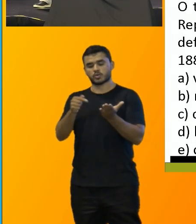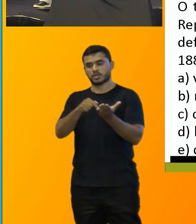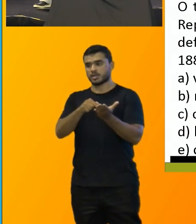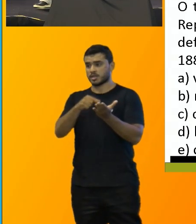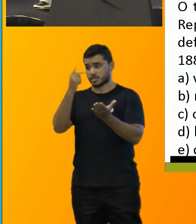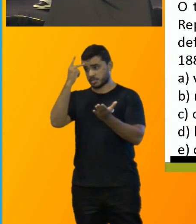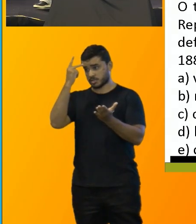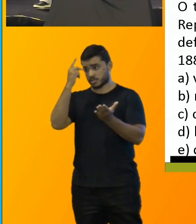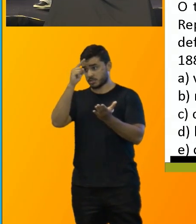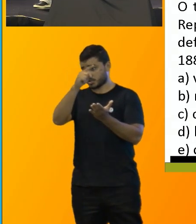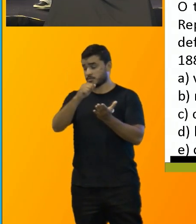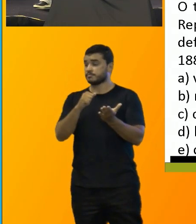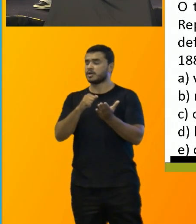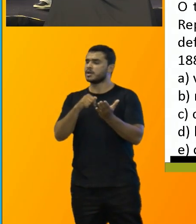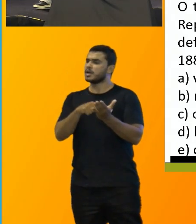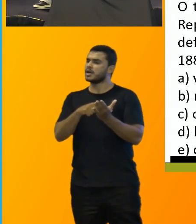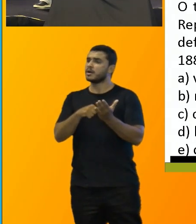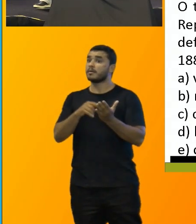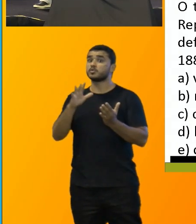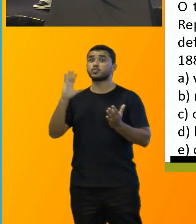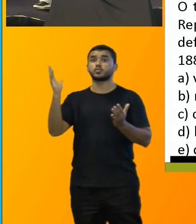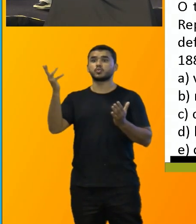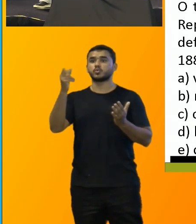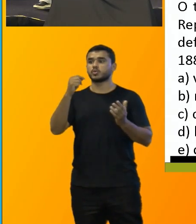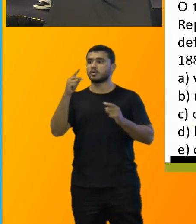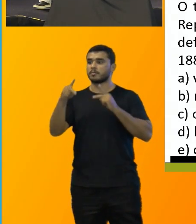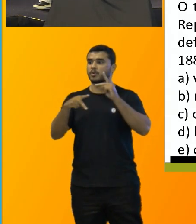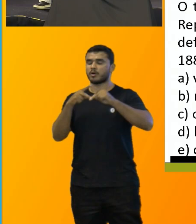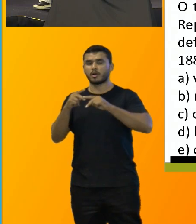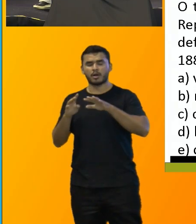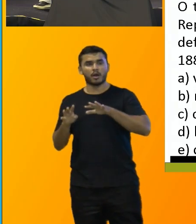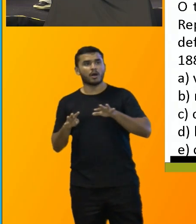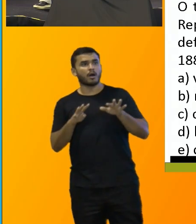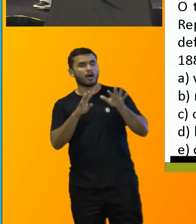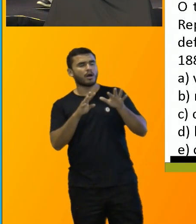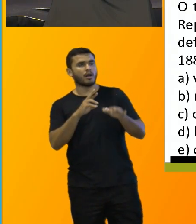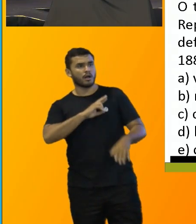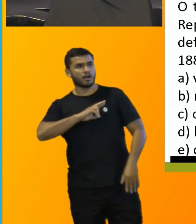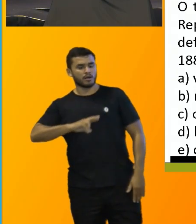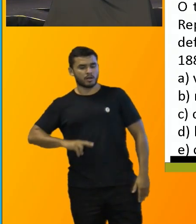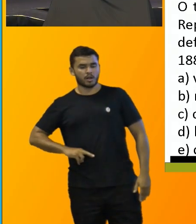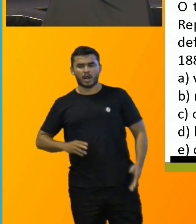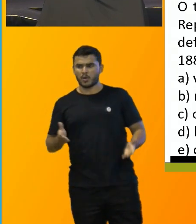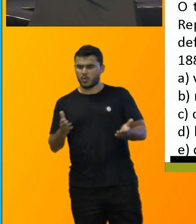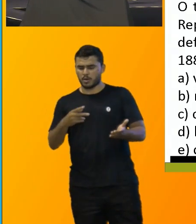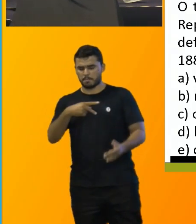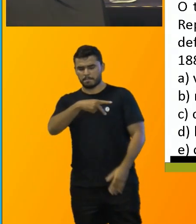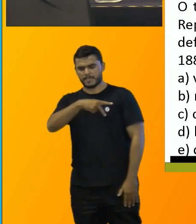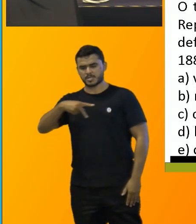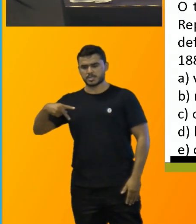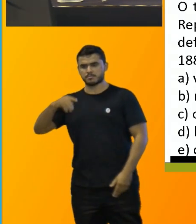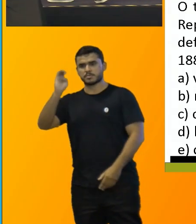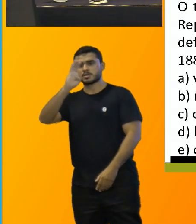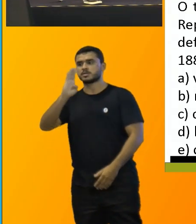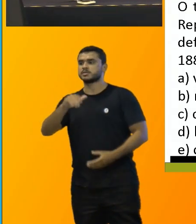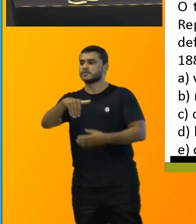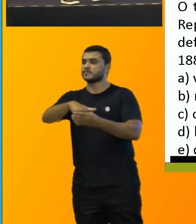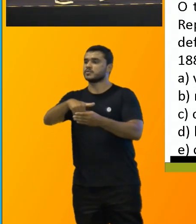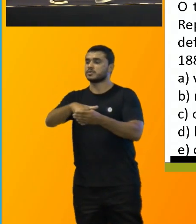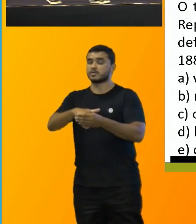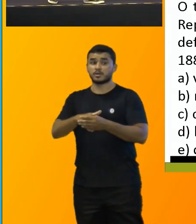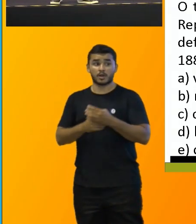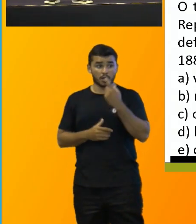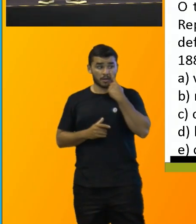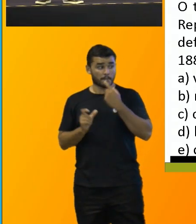o povo assistiu aquilo bestializado. Gente, bestializado é um termo que não se usa mais